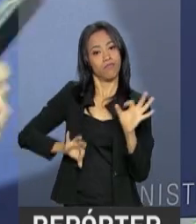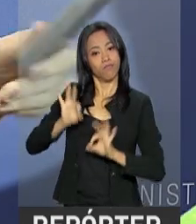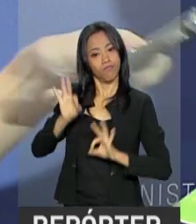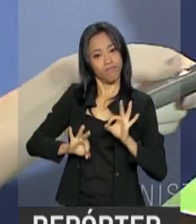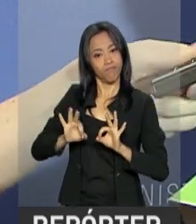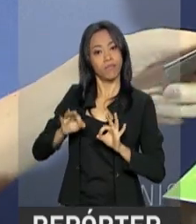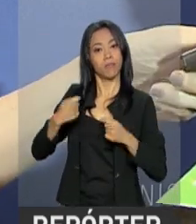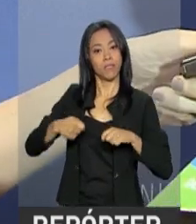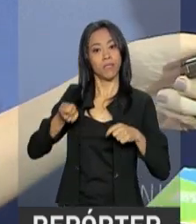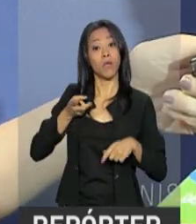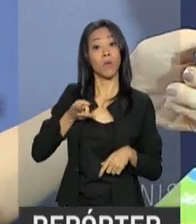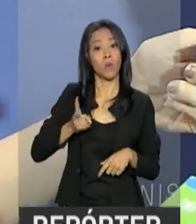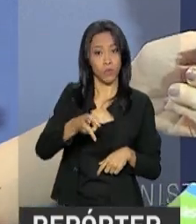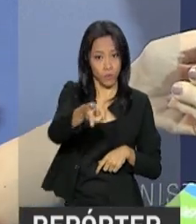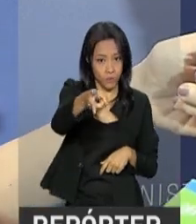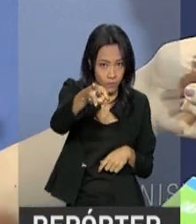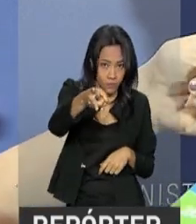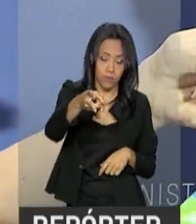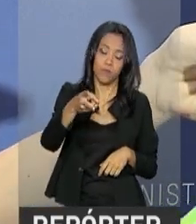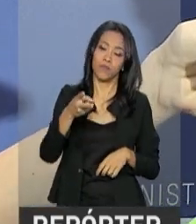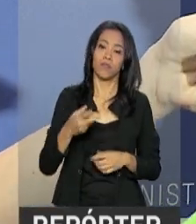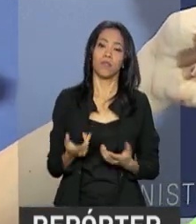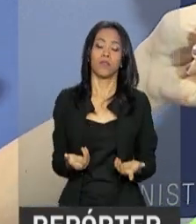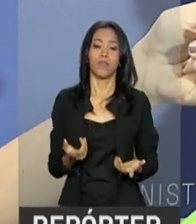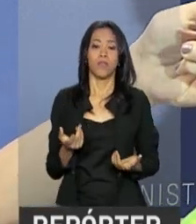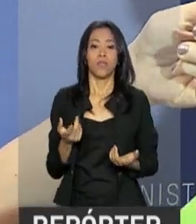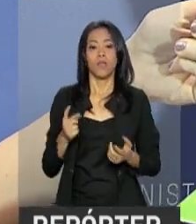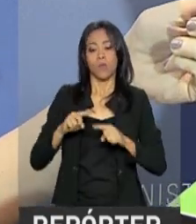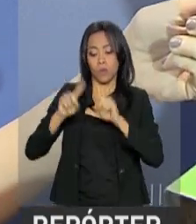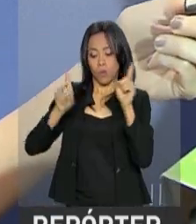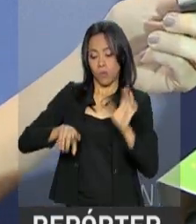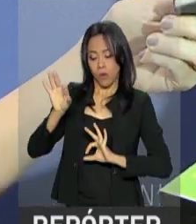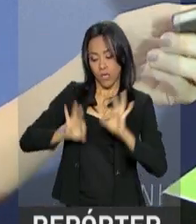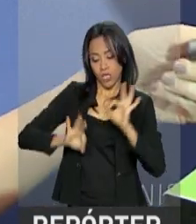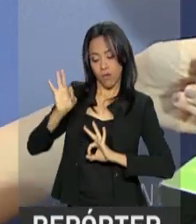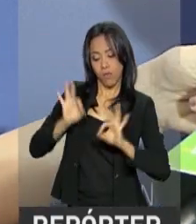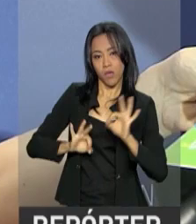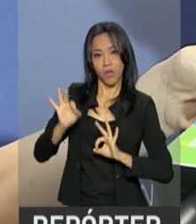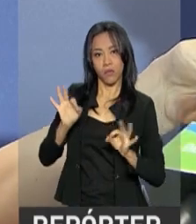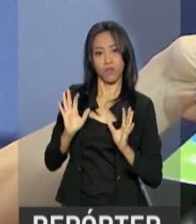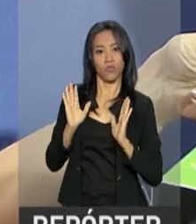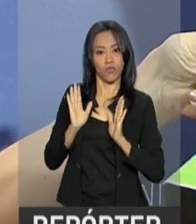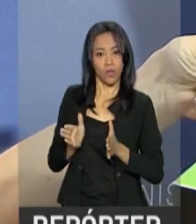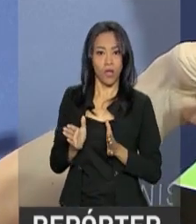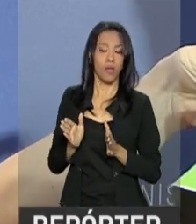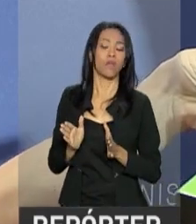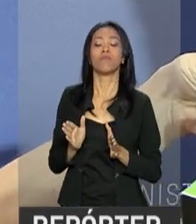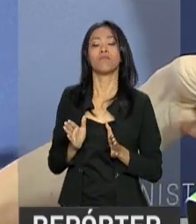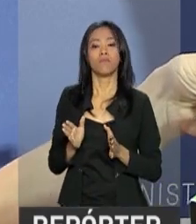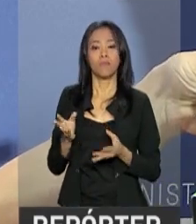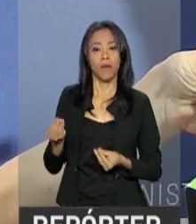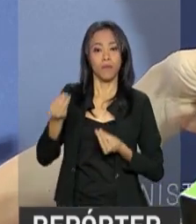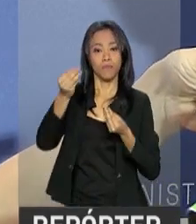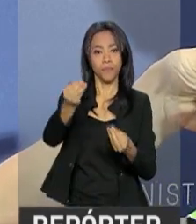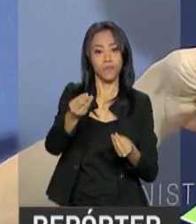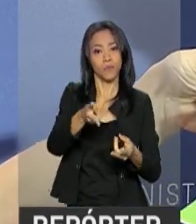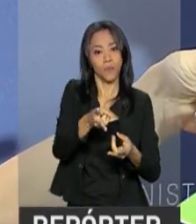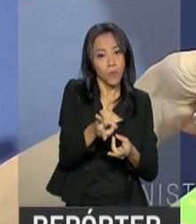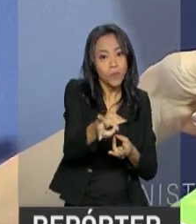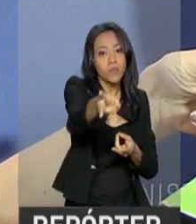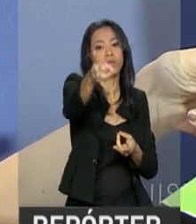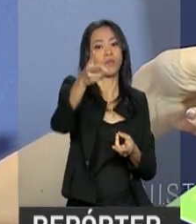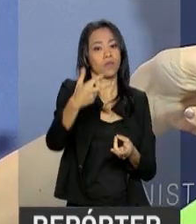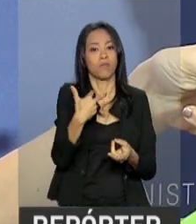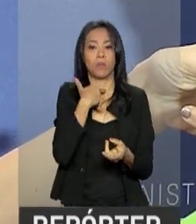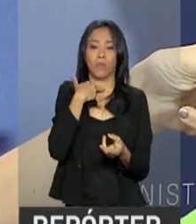continuidade é que se entregue o planejamento está sendo feito no ponto de não retorno a partir daquele ponto ele tem que